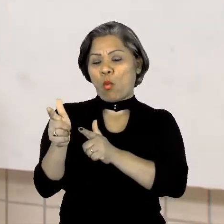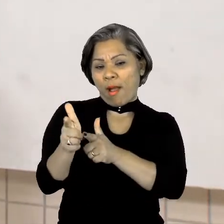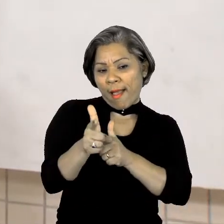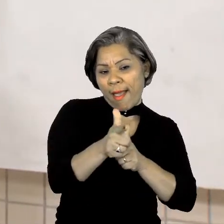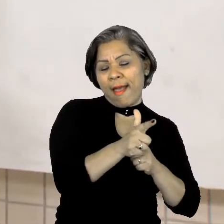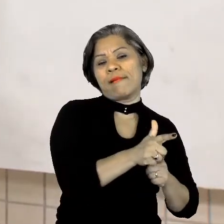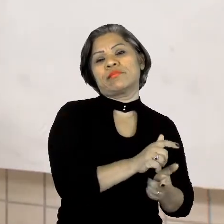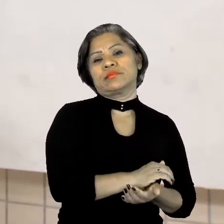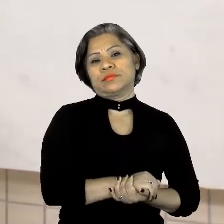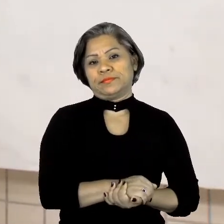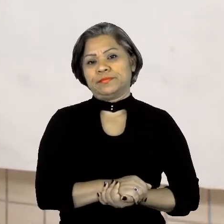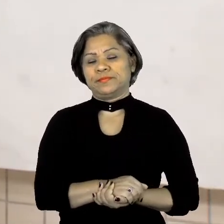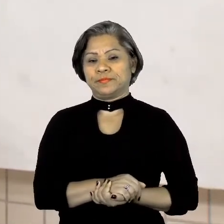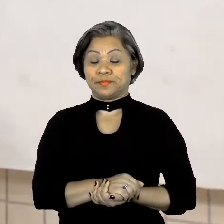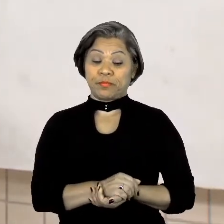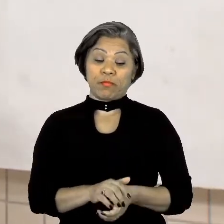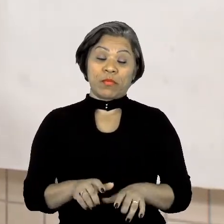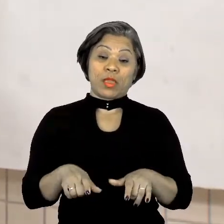cuidar do nosso